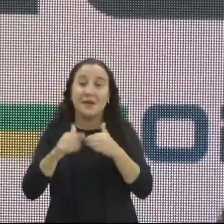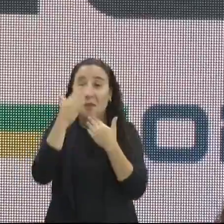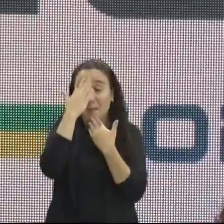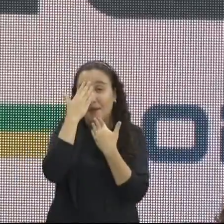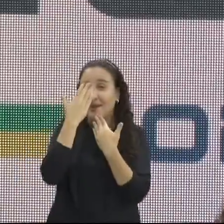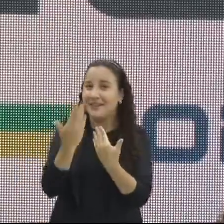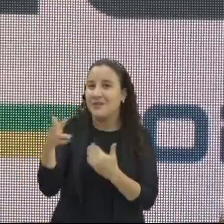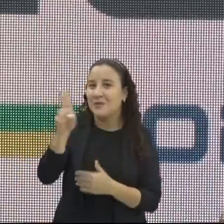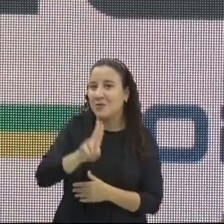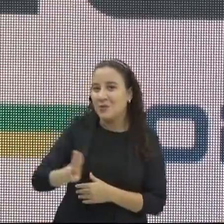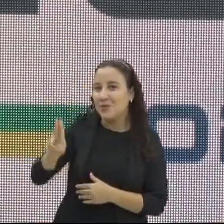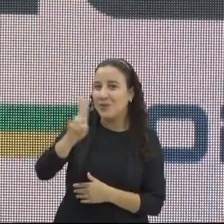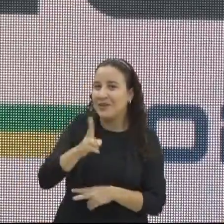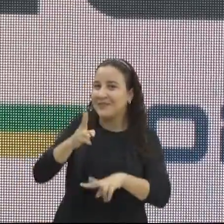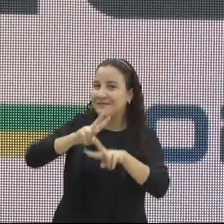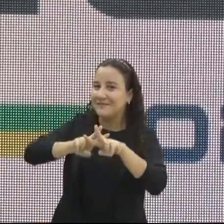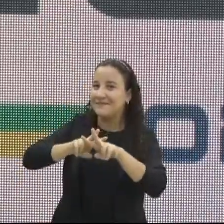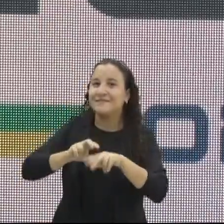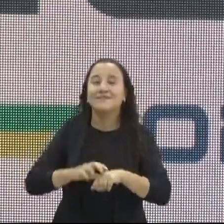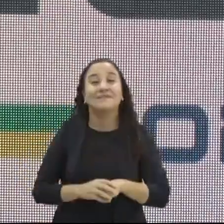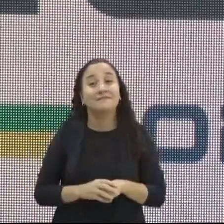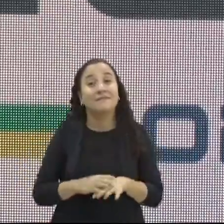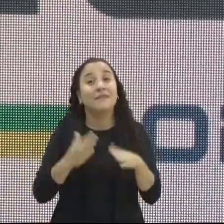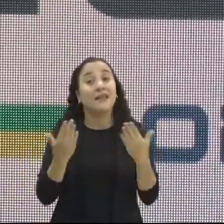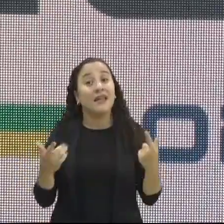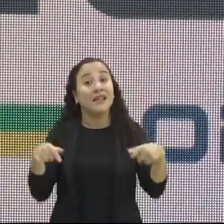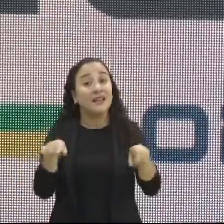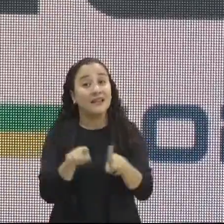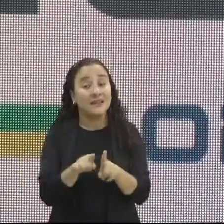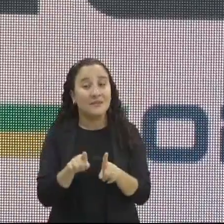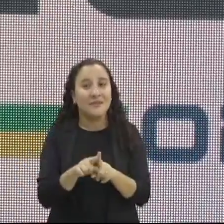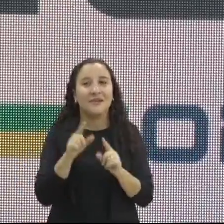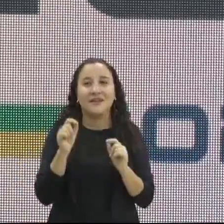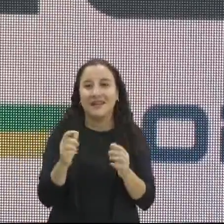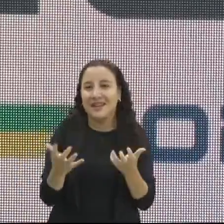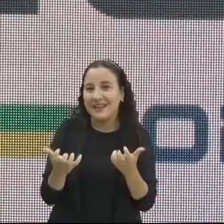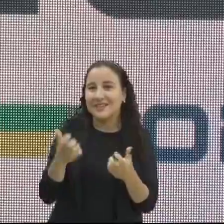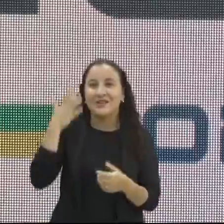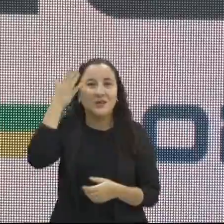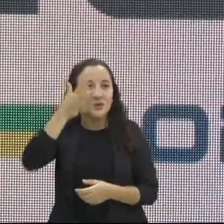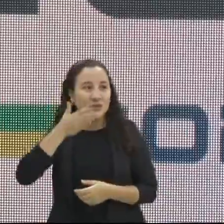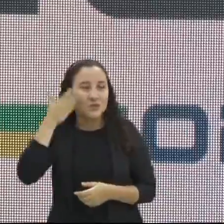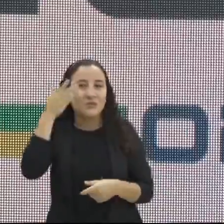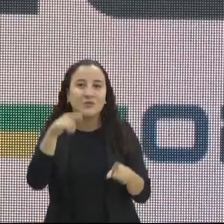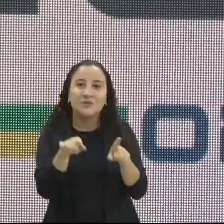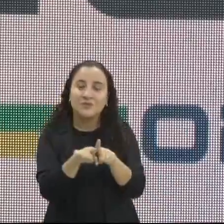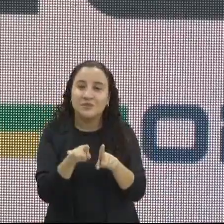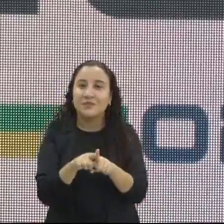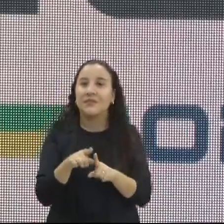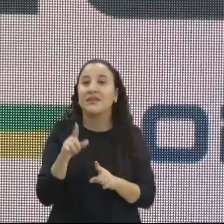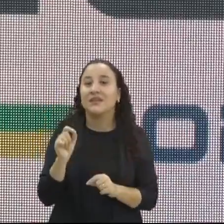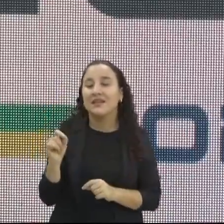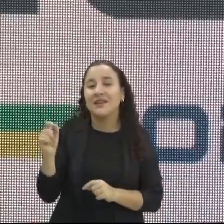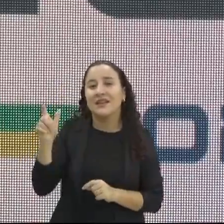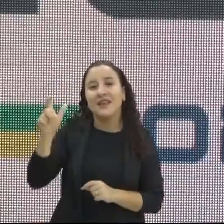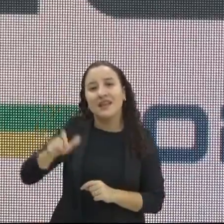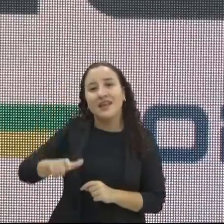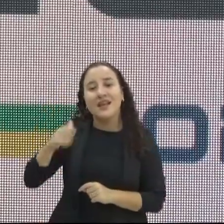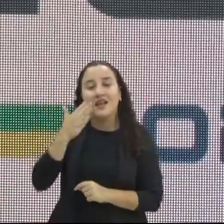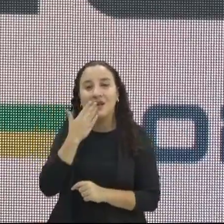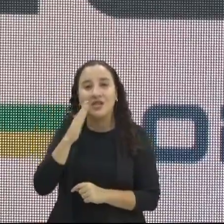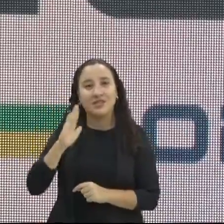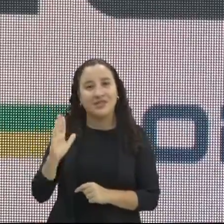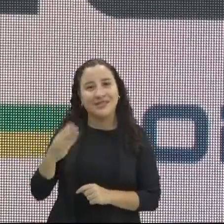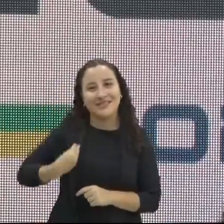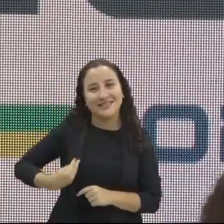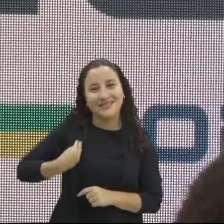está utilizando a nossa hashtag. Mas quem também quer ser ouvido pela Aldia TV, quem também quer ser ouvido pelo candidato ou pela candidata que